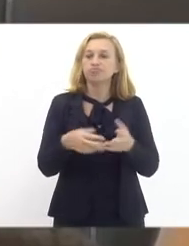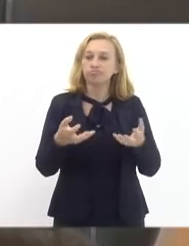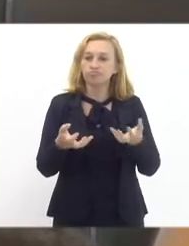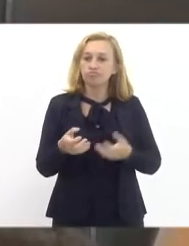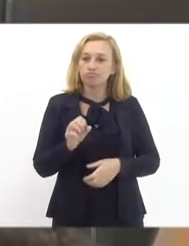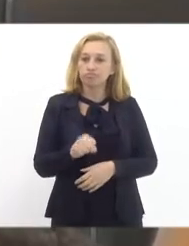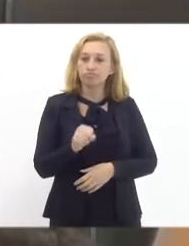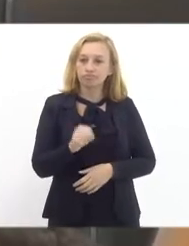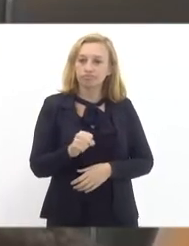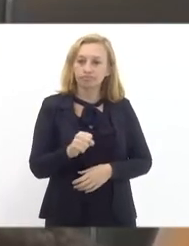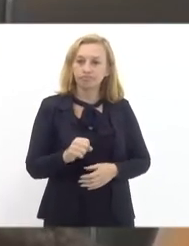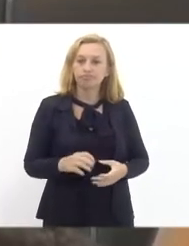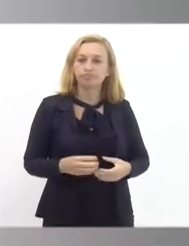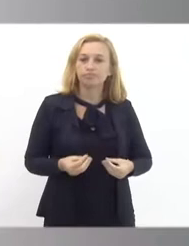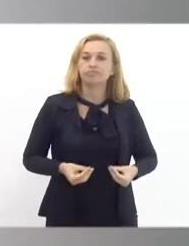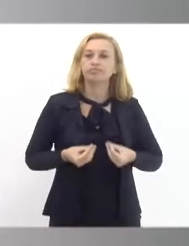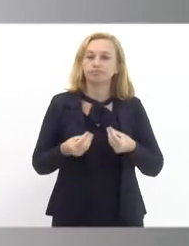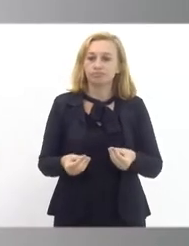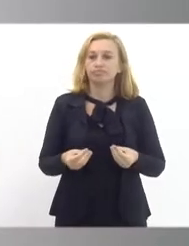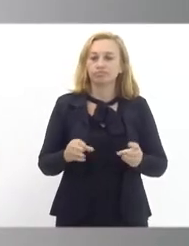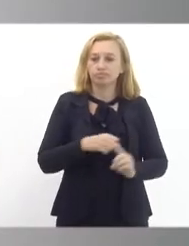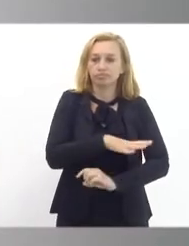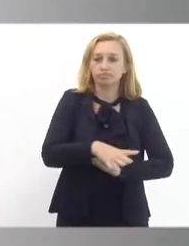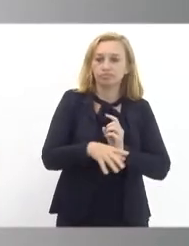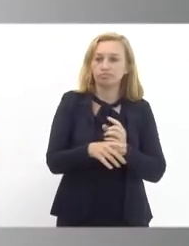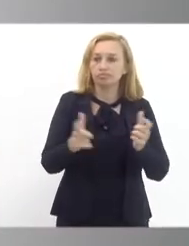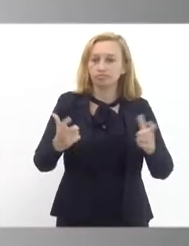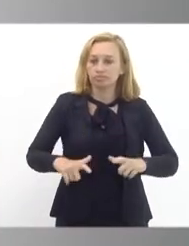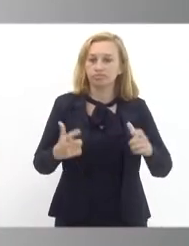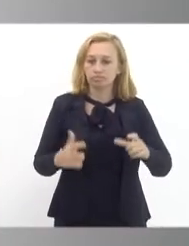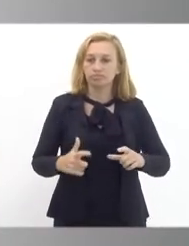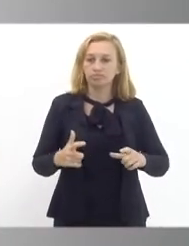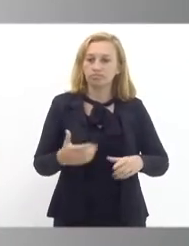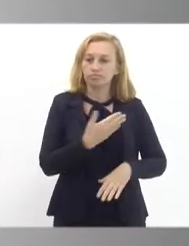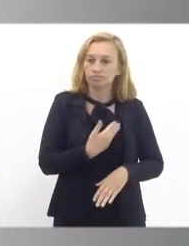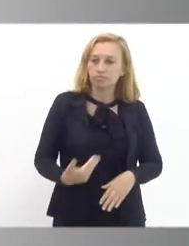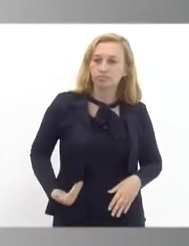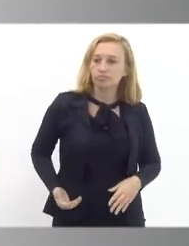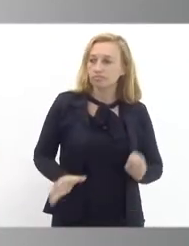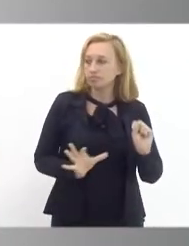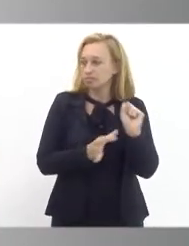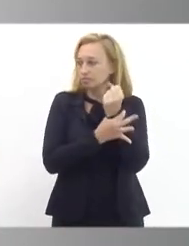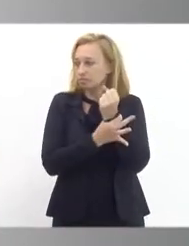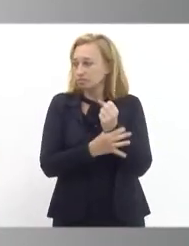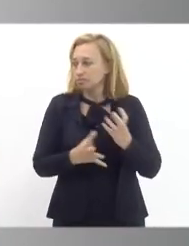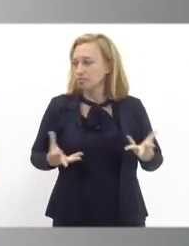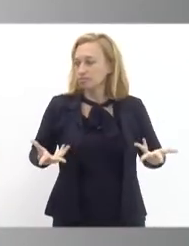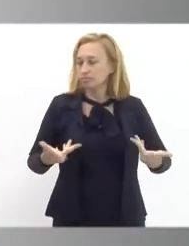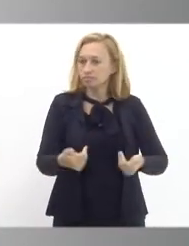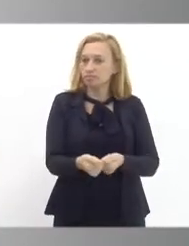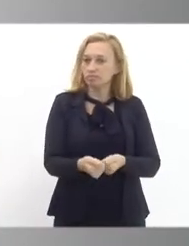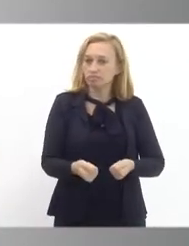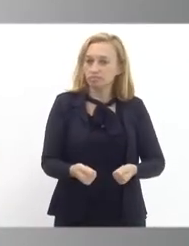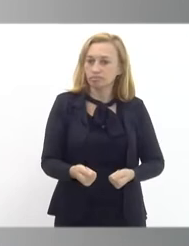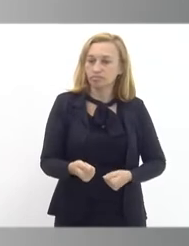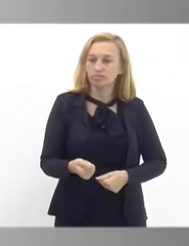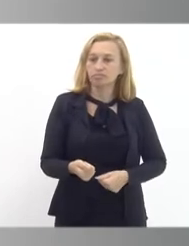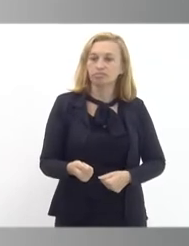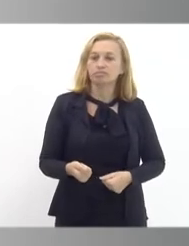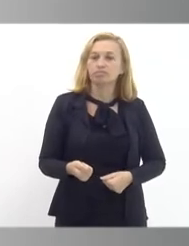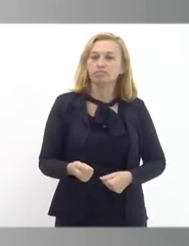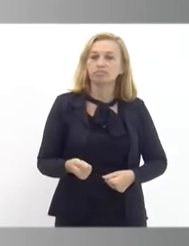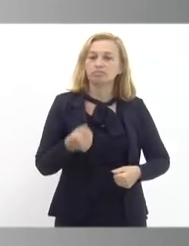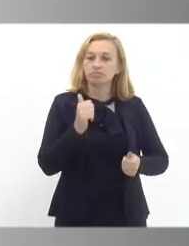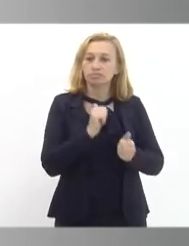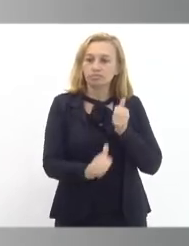sim, devolver à sociedade gonçalense um local público, com segurança, com qualidade, para ela fazer sua prática